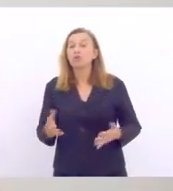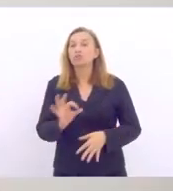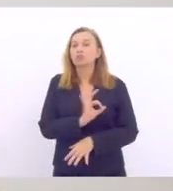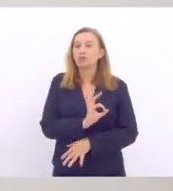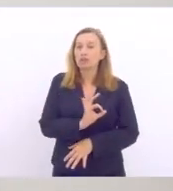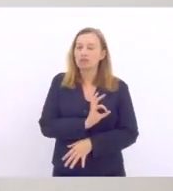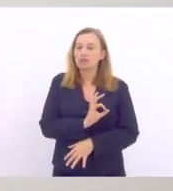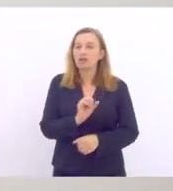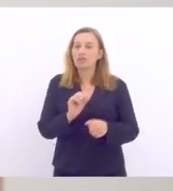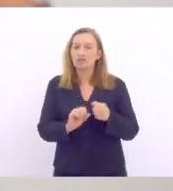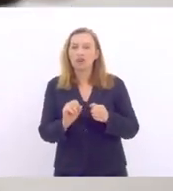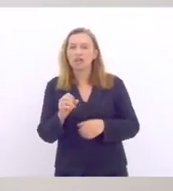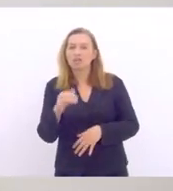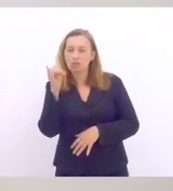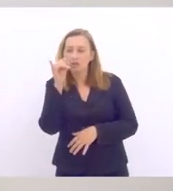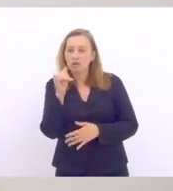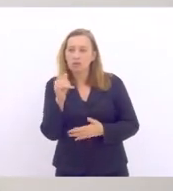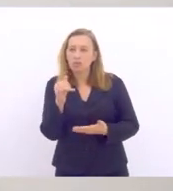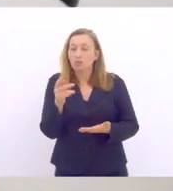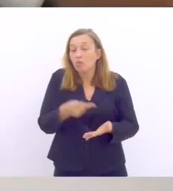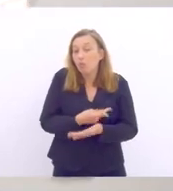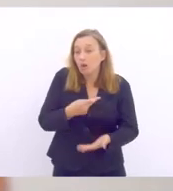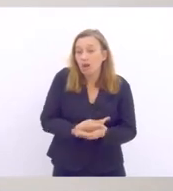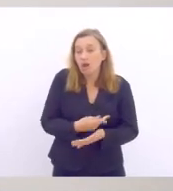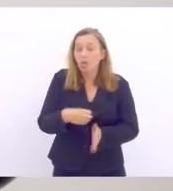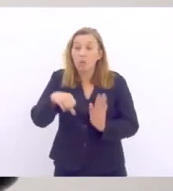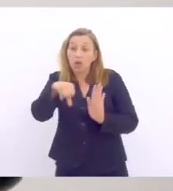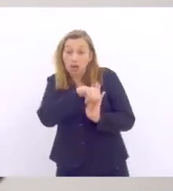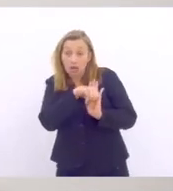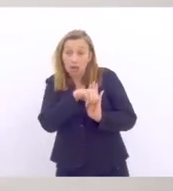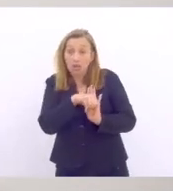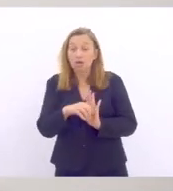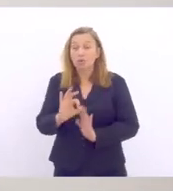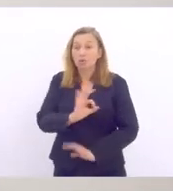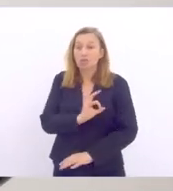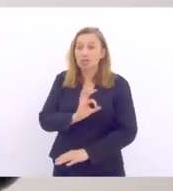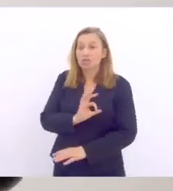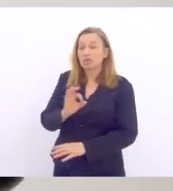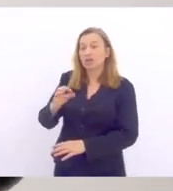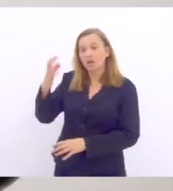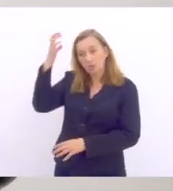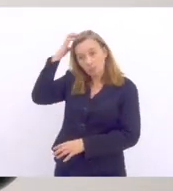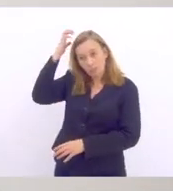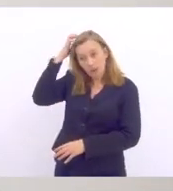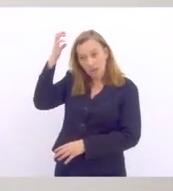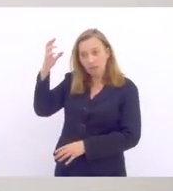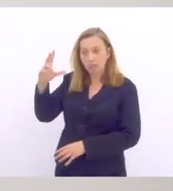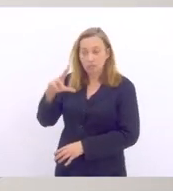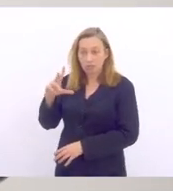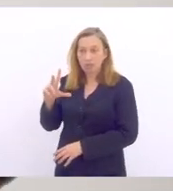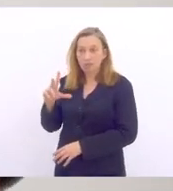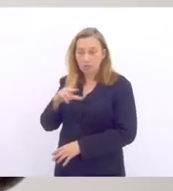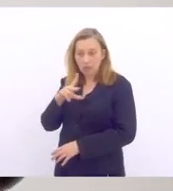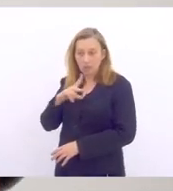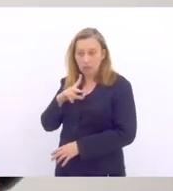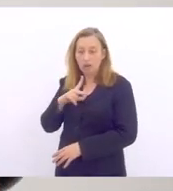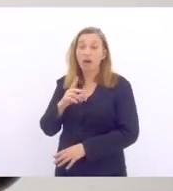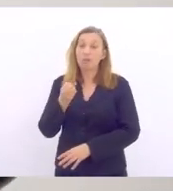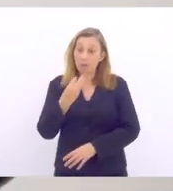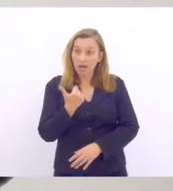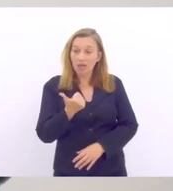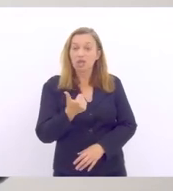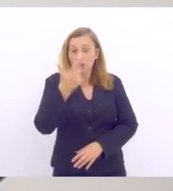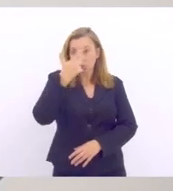uma besteira, né, ou algum crime... esse policial é punido individualmente, não a instituição. Pois bem,